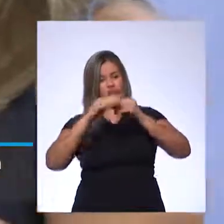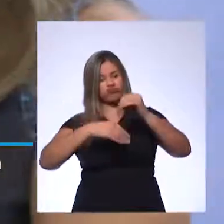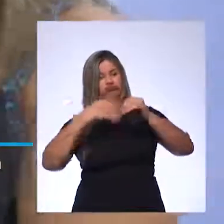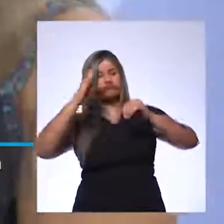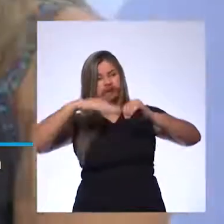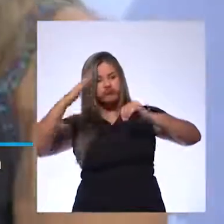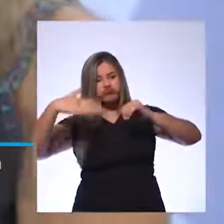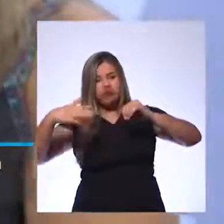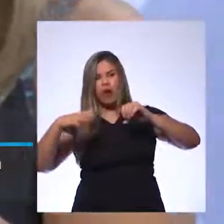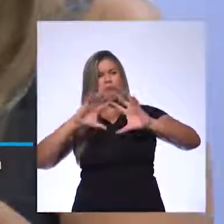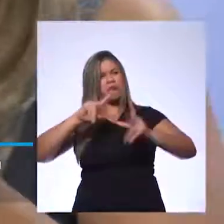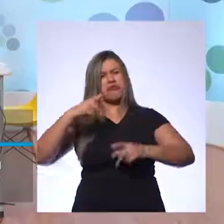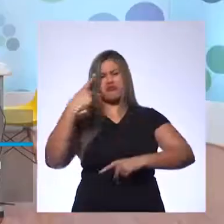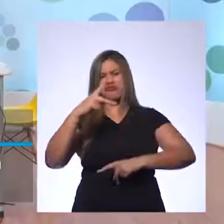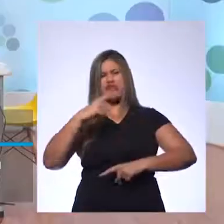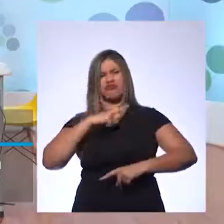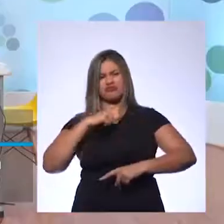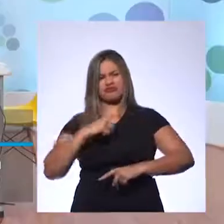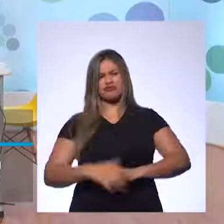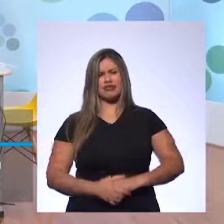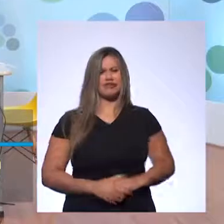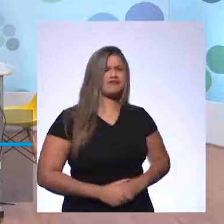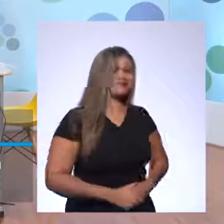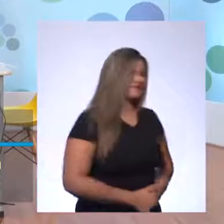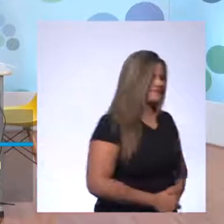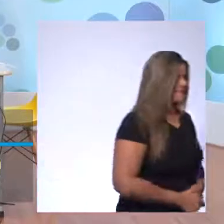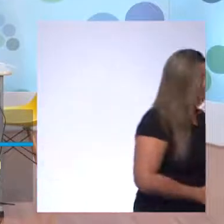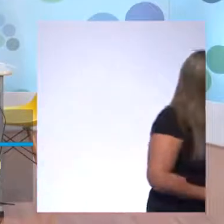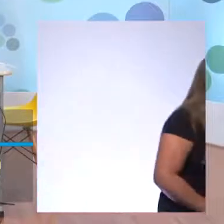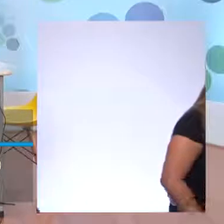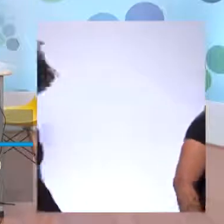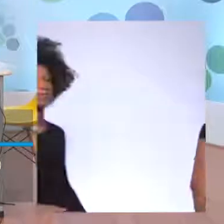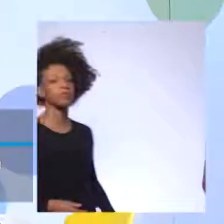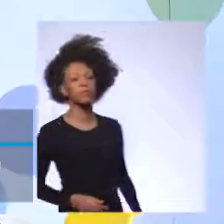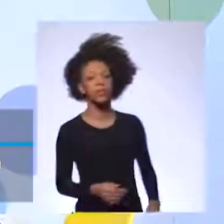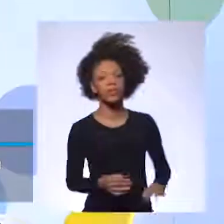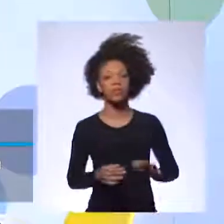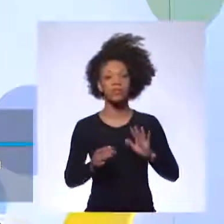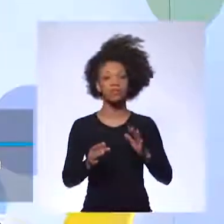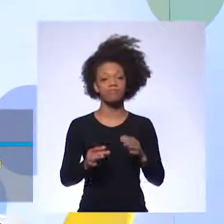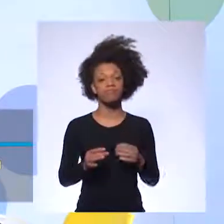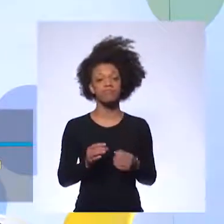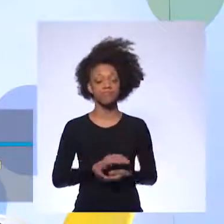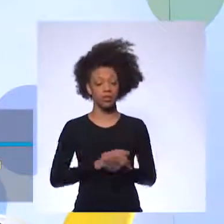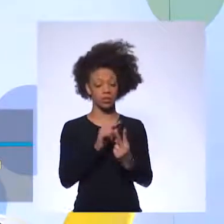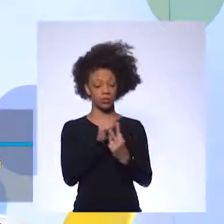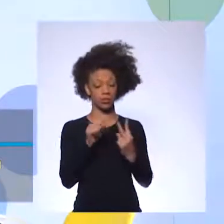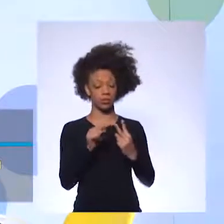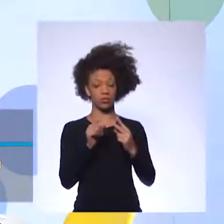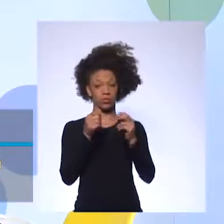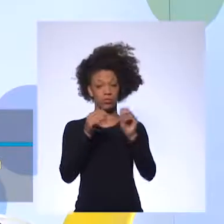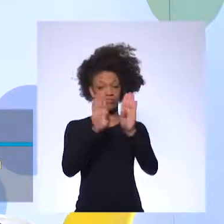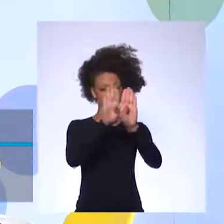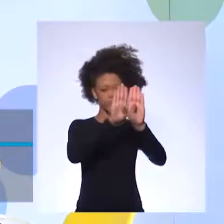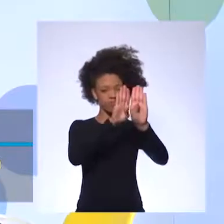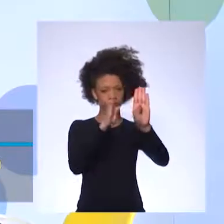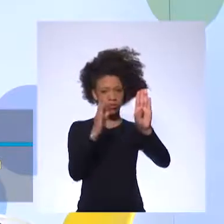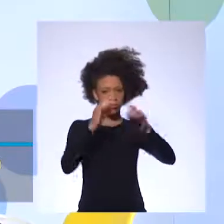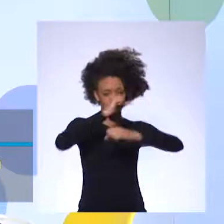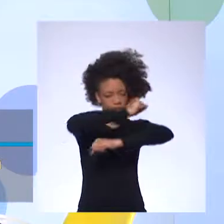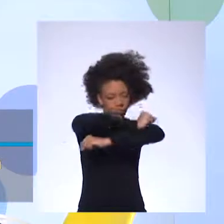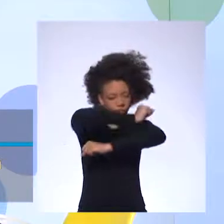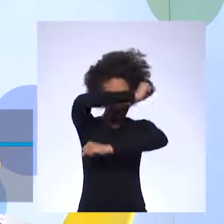não é para usar o mundo Ele leu ao seu mundo até o mundo para ser prato que você quiser eu coloquei as duas janelinhas que eu sou chata de papel